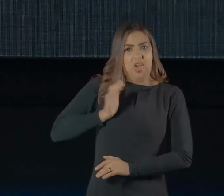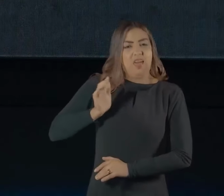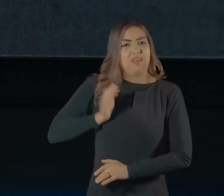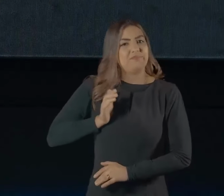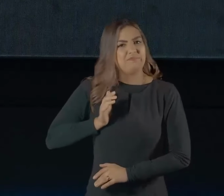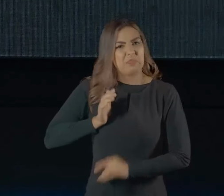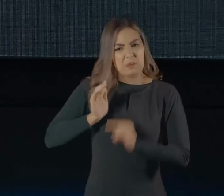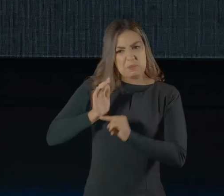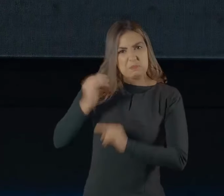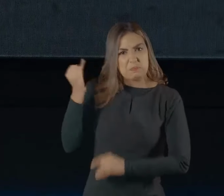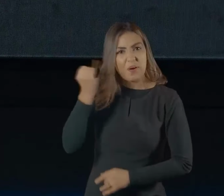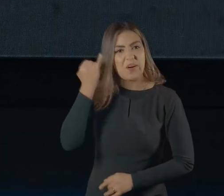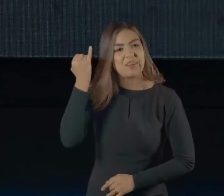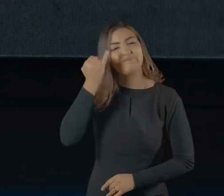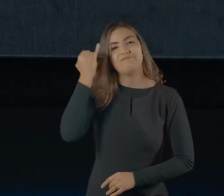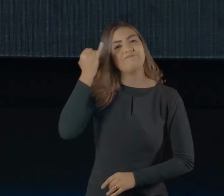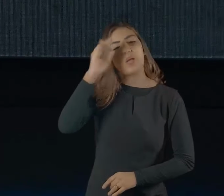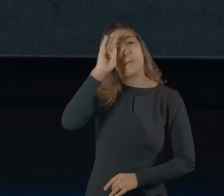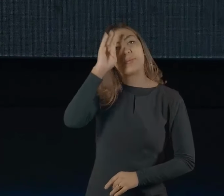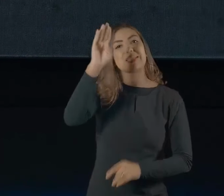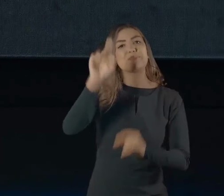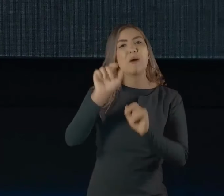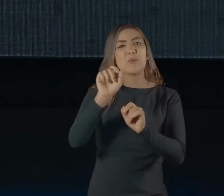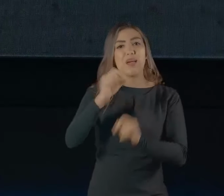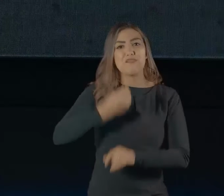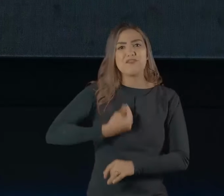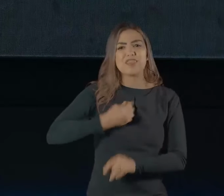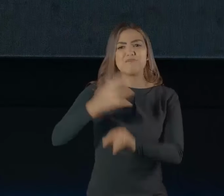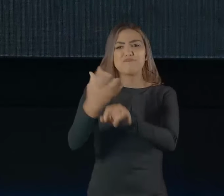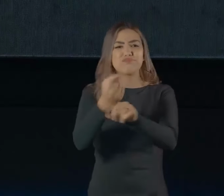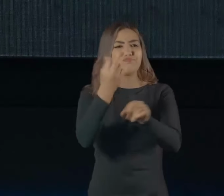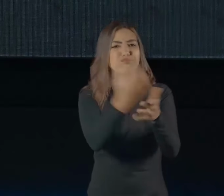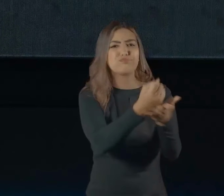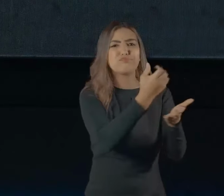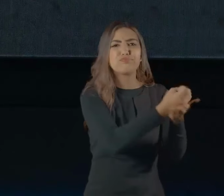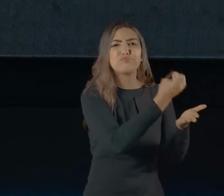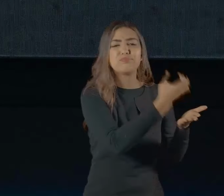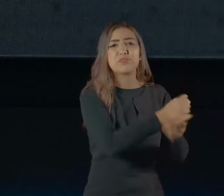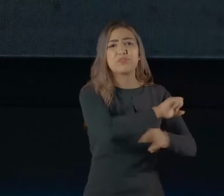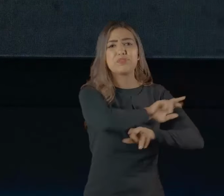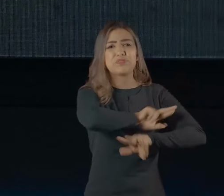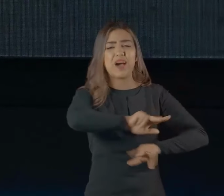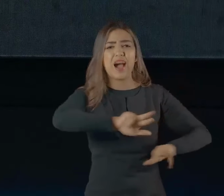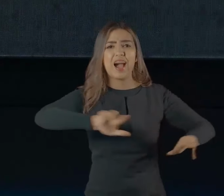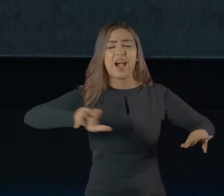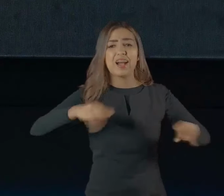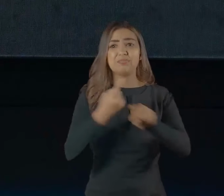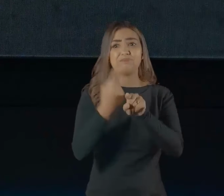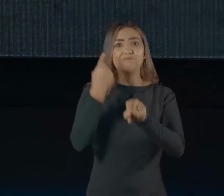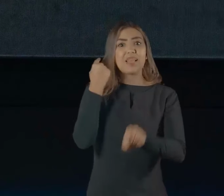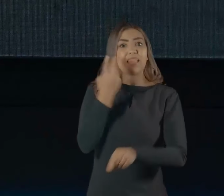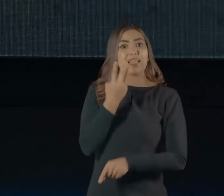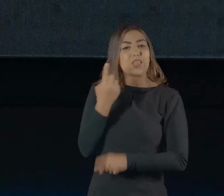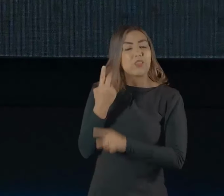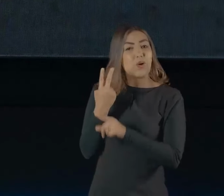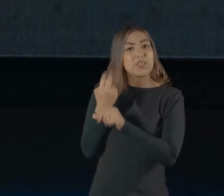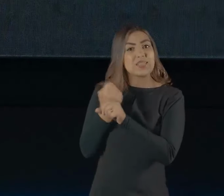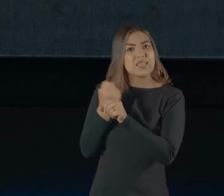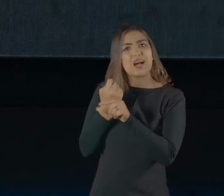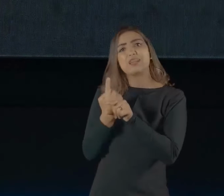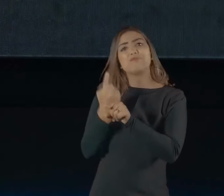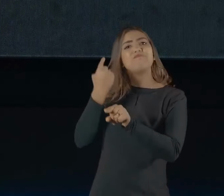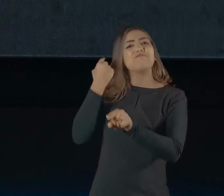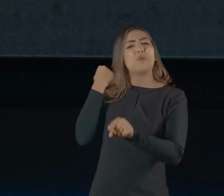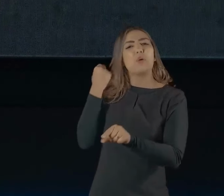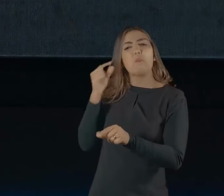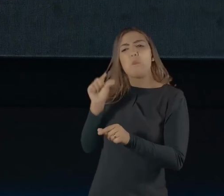poder ser instrumento para começar uma igreja há 32 anos atrás, que hoje está no mundo inteiro, milhares de